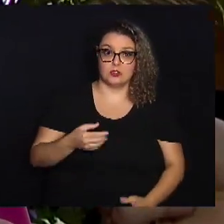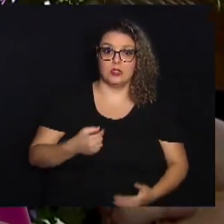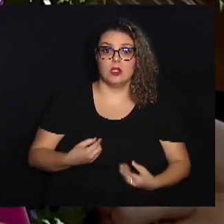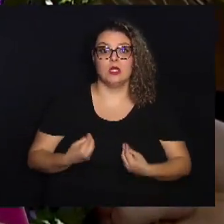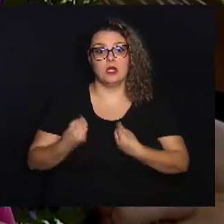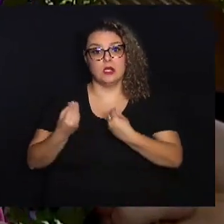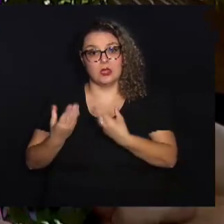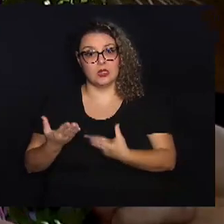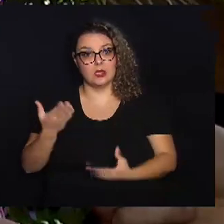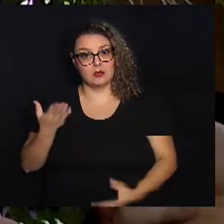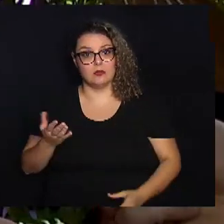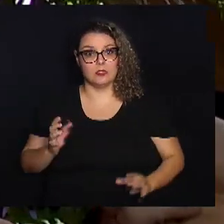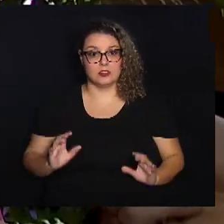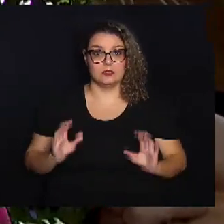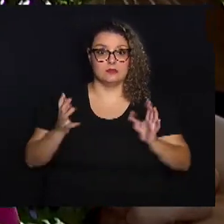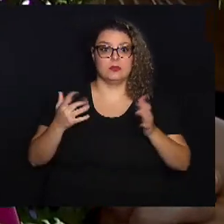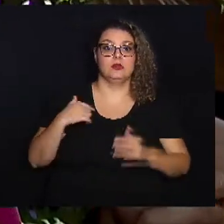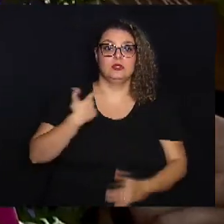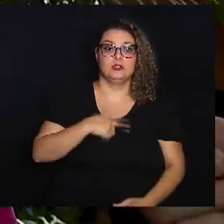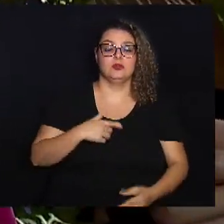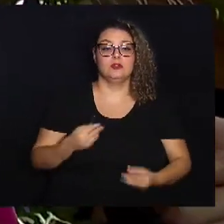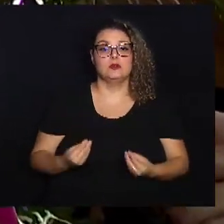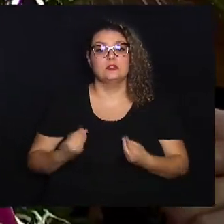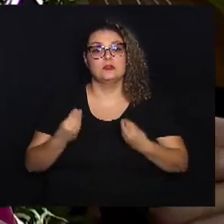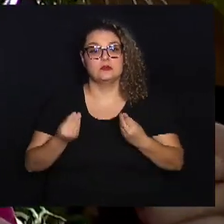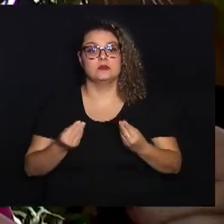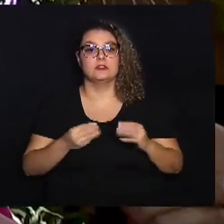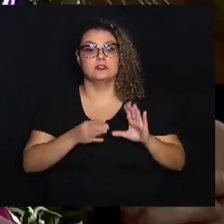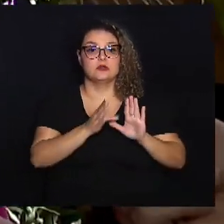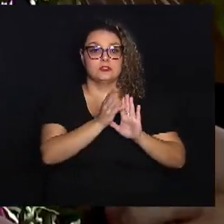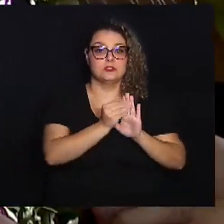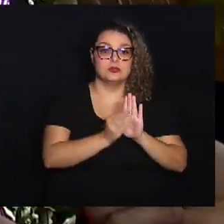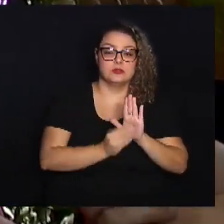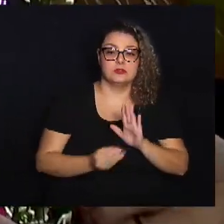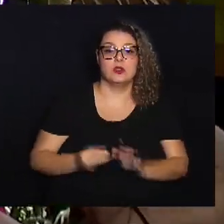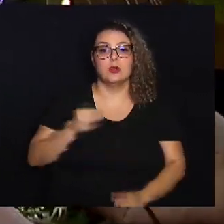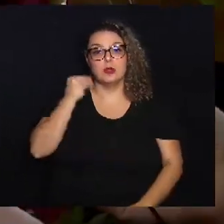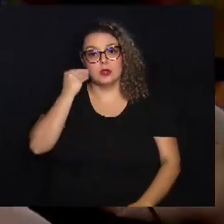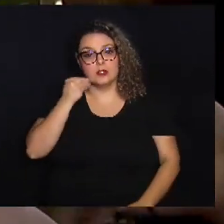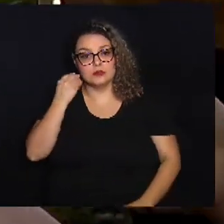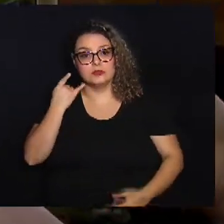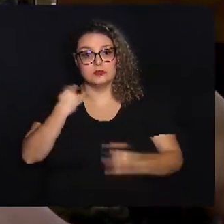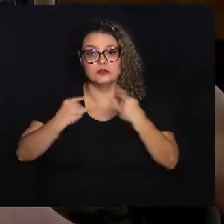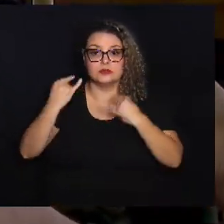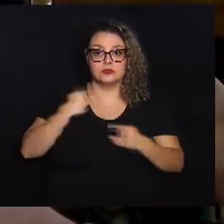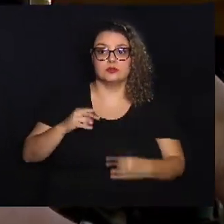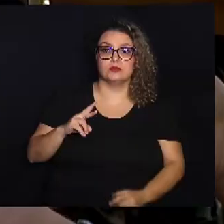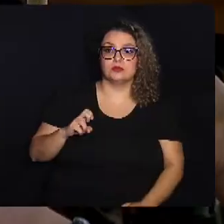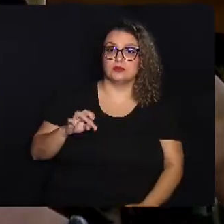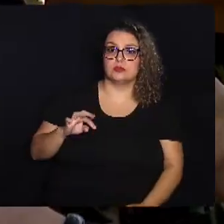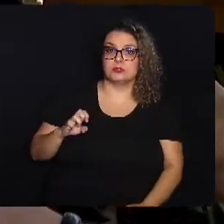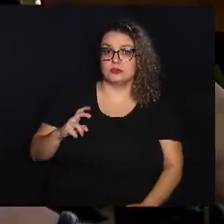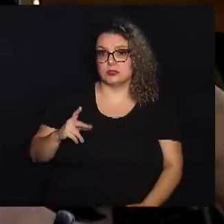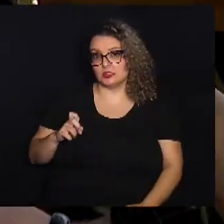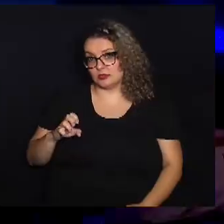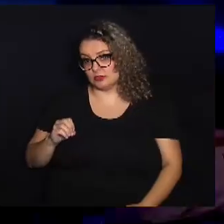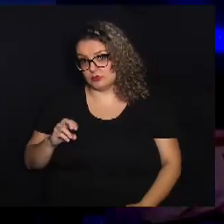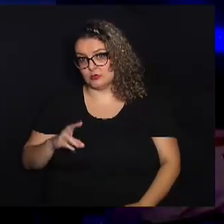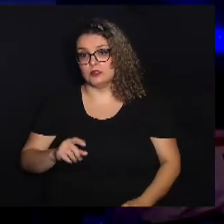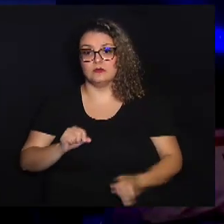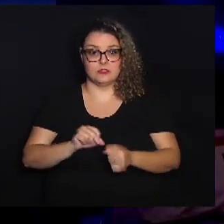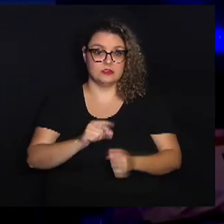isso para esse evento. E a gente traz esse conteúdo, traz essa inspiração para o Retail Conference, fazemos isso há 12